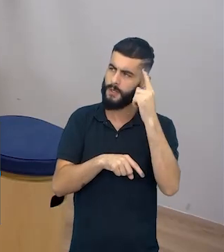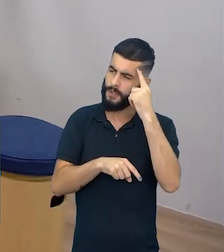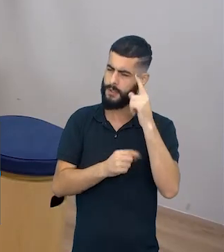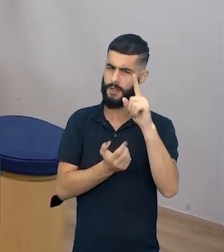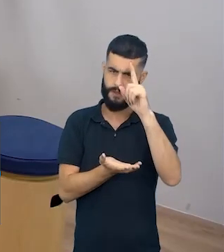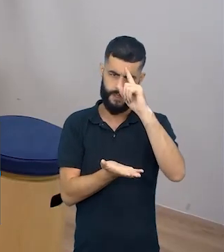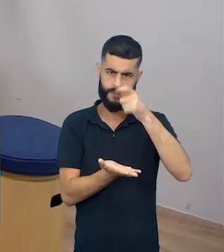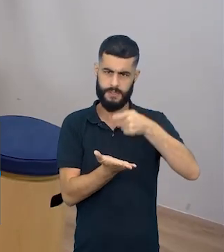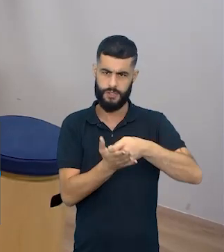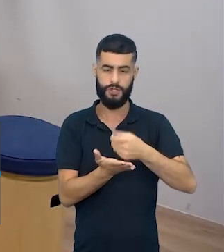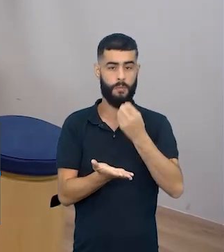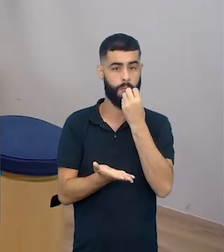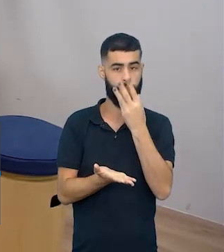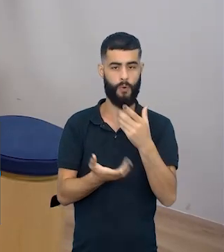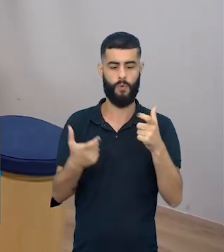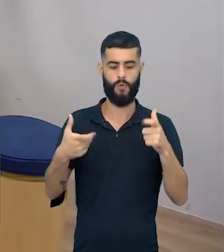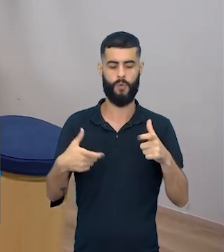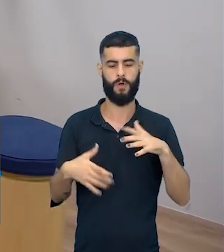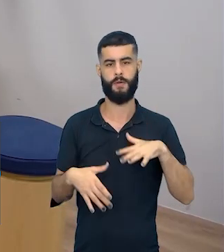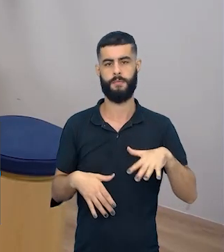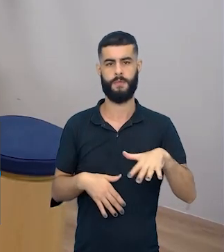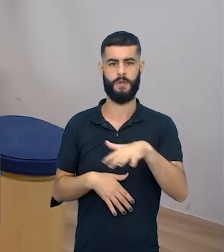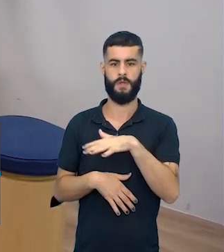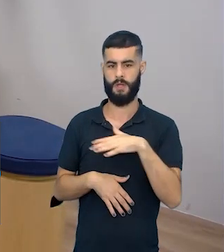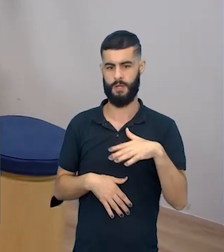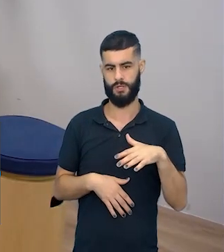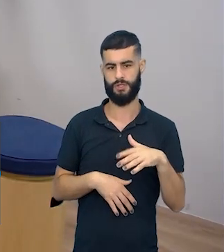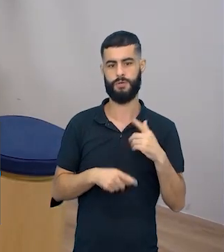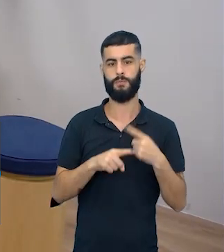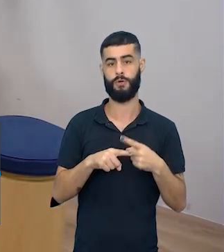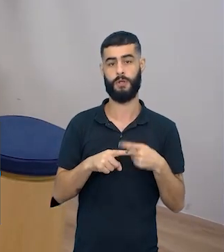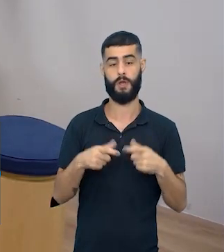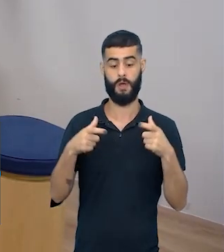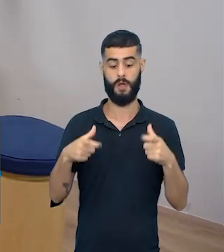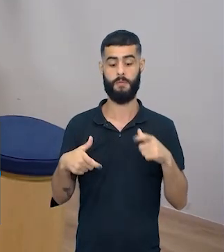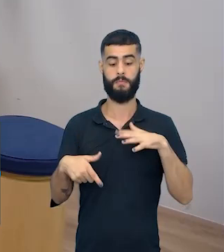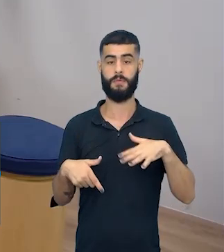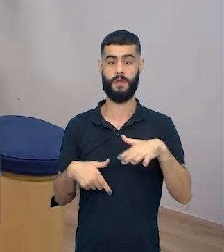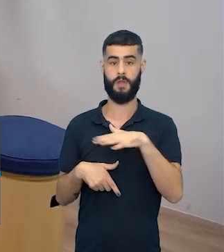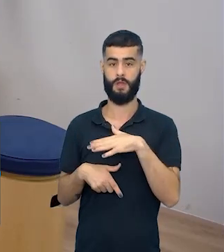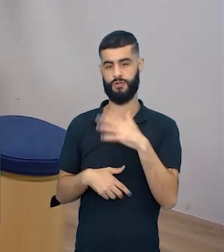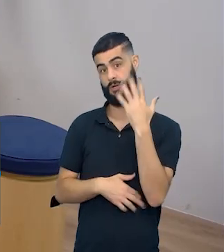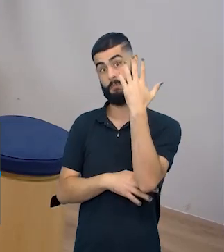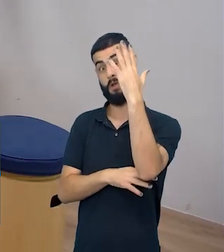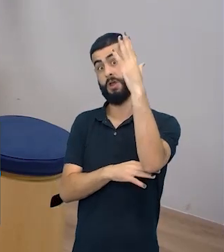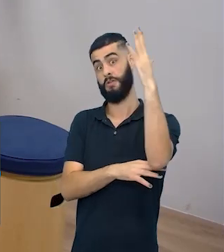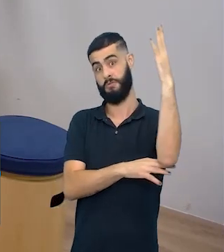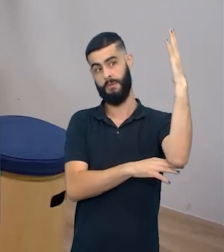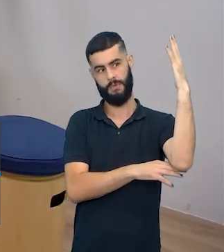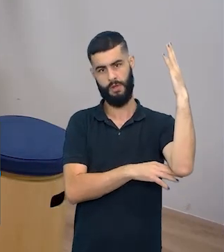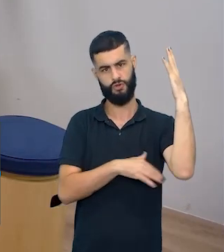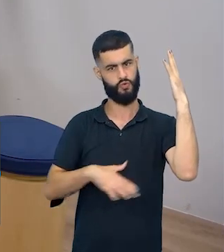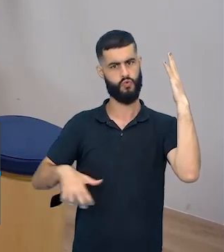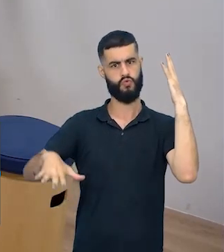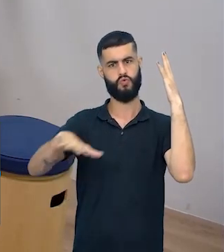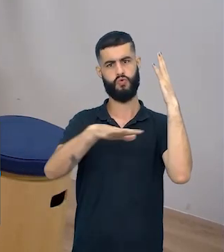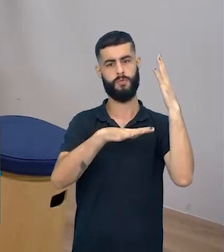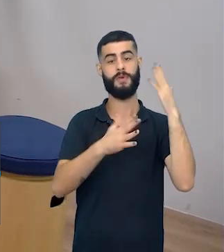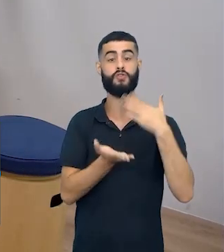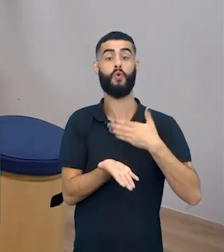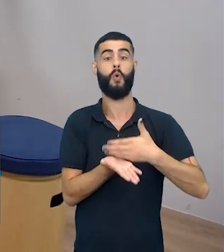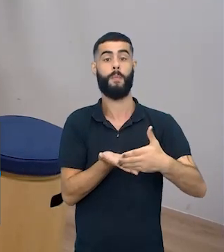o ambiente onde ele está, né? A gente fala de meio ambiente, mas começa ali no nosso ambiente, a nossa volta, a nossa